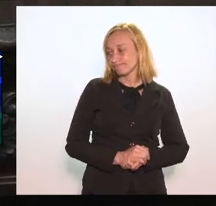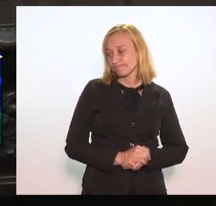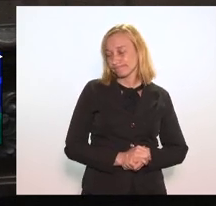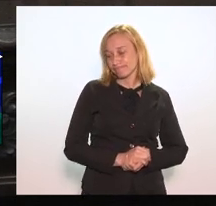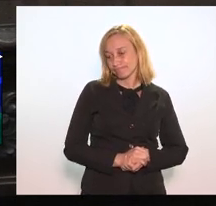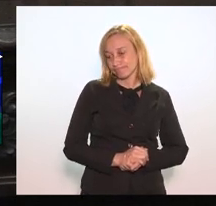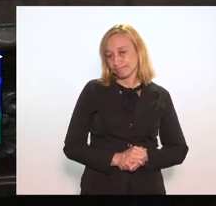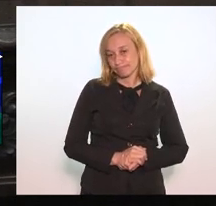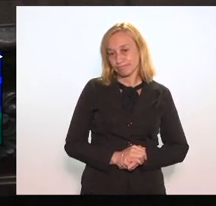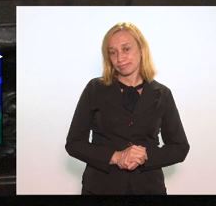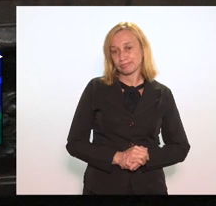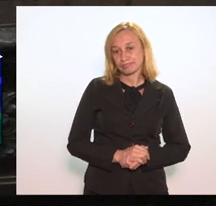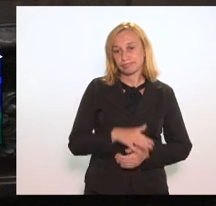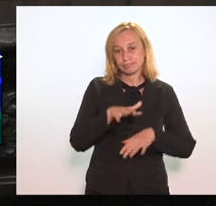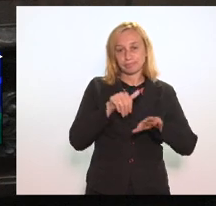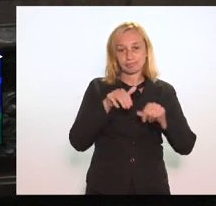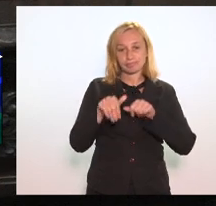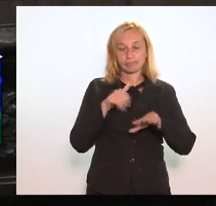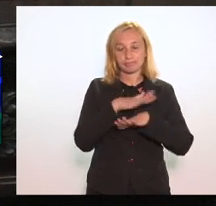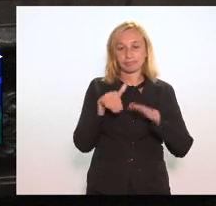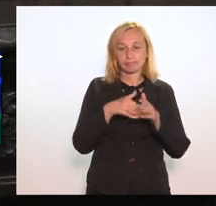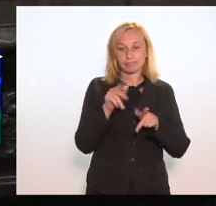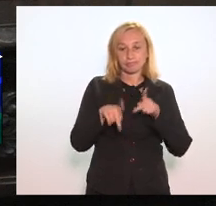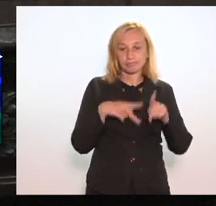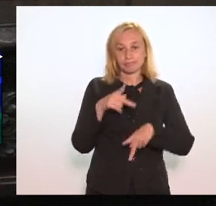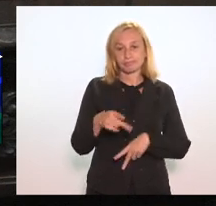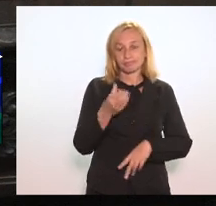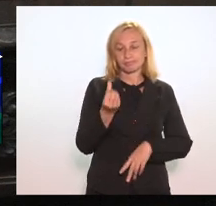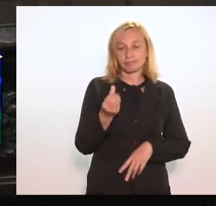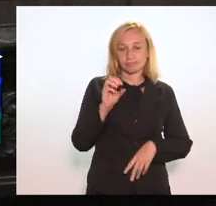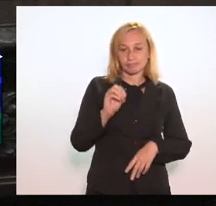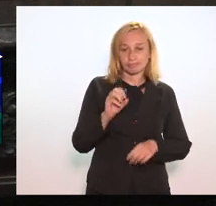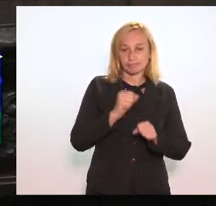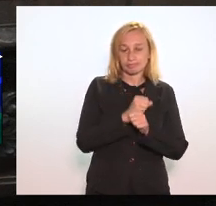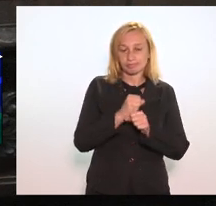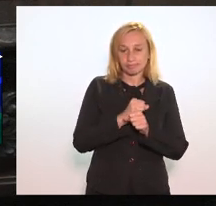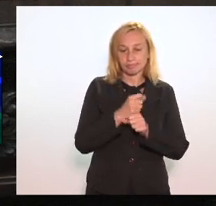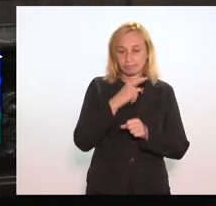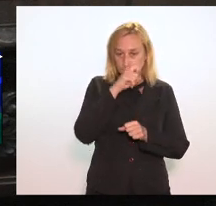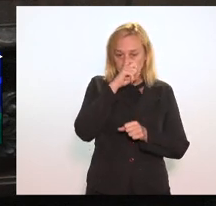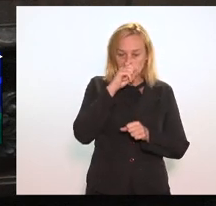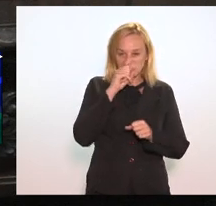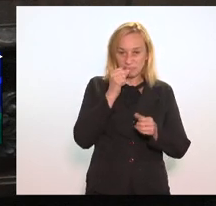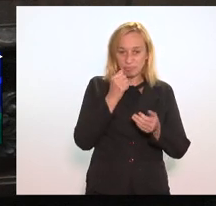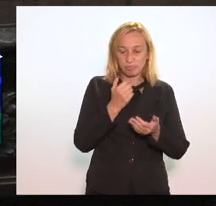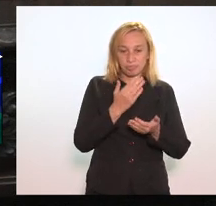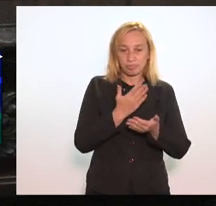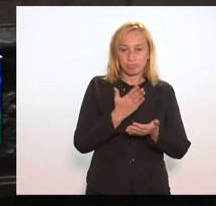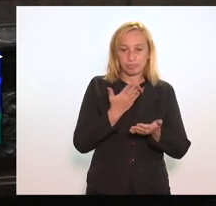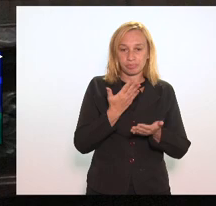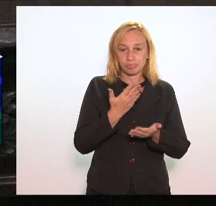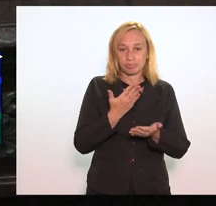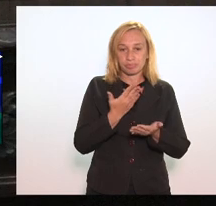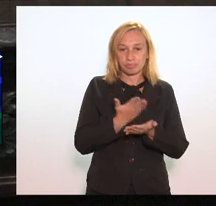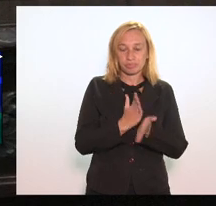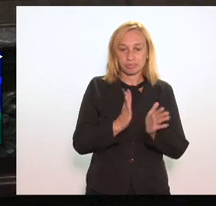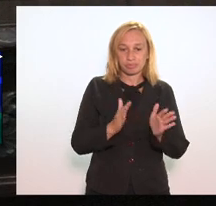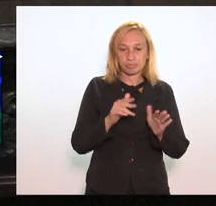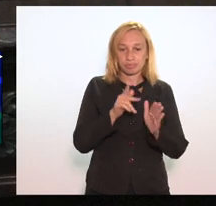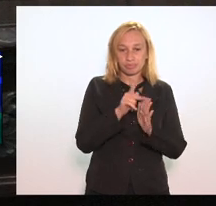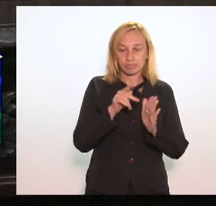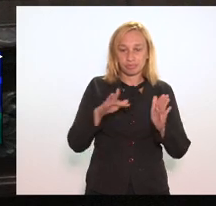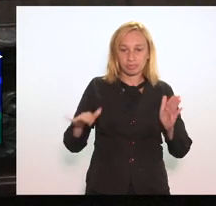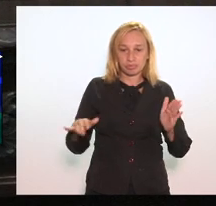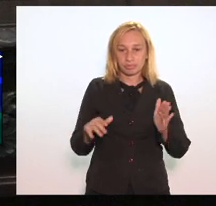a chamar toda a população de 60 anos diante que ele quebrando todo o protocolo e quando